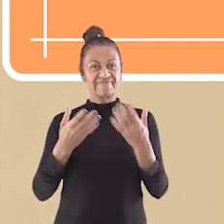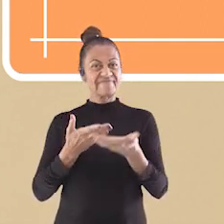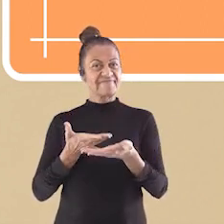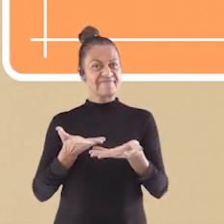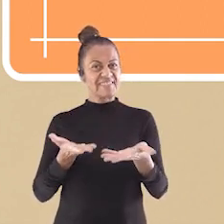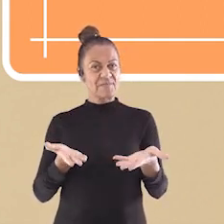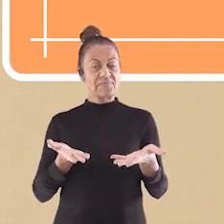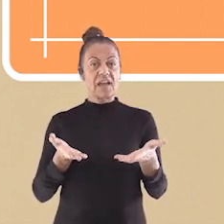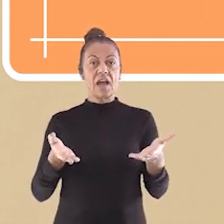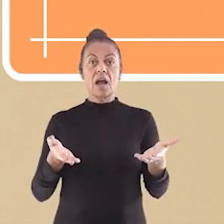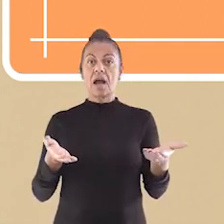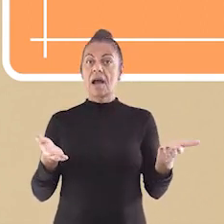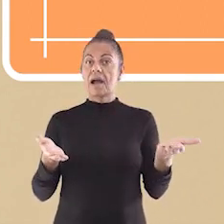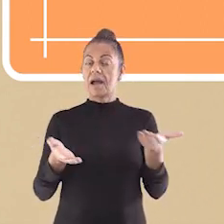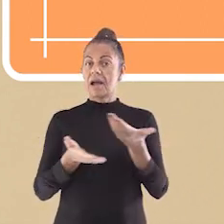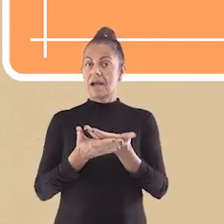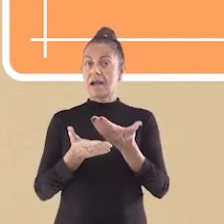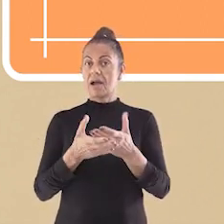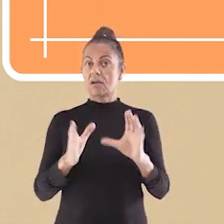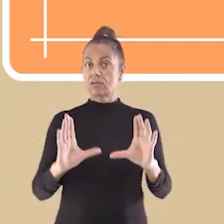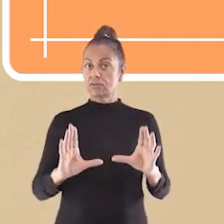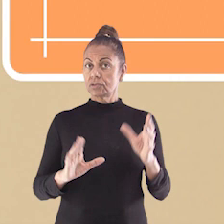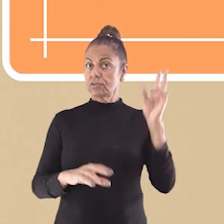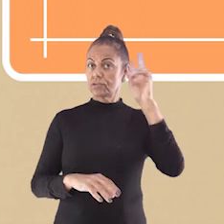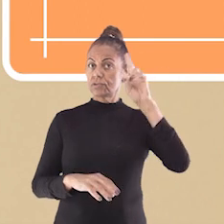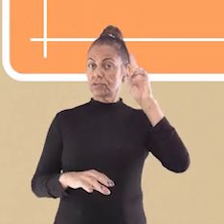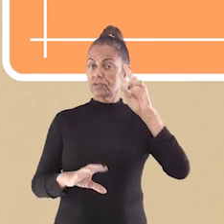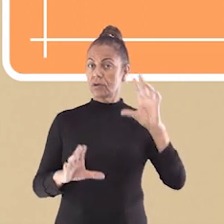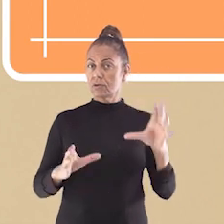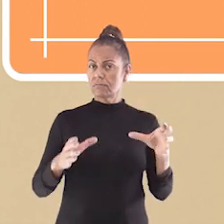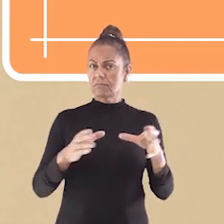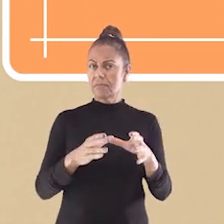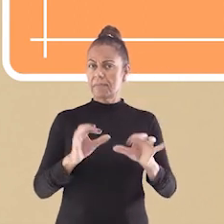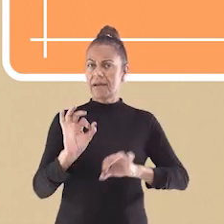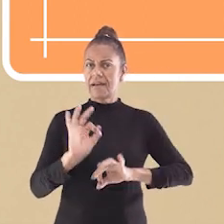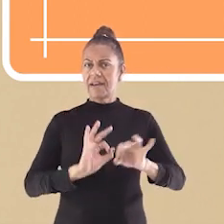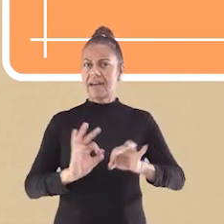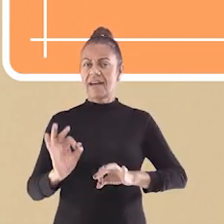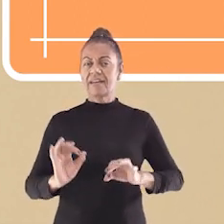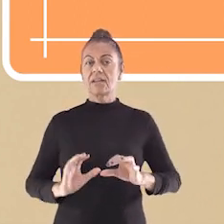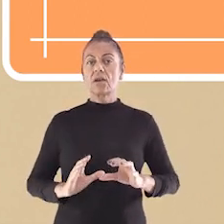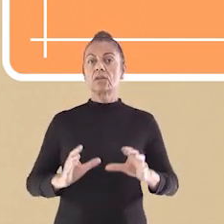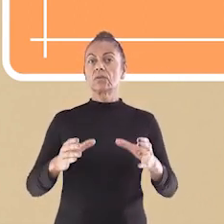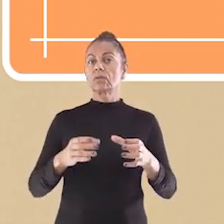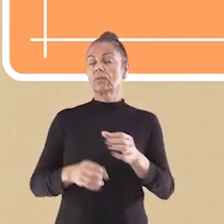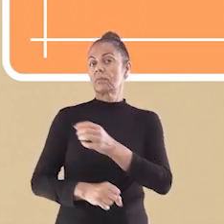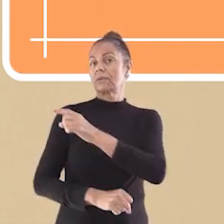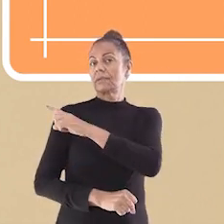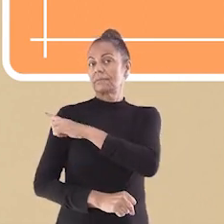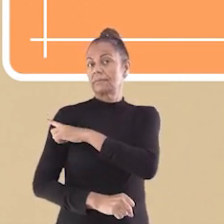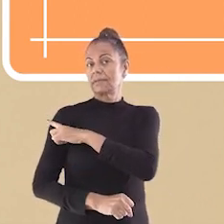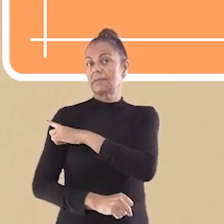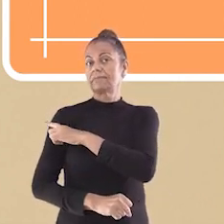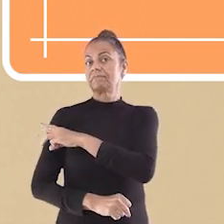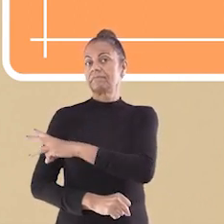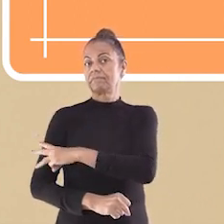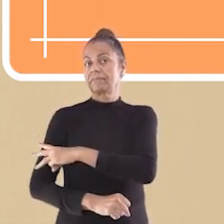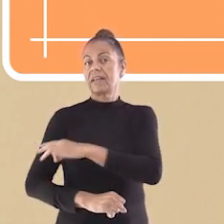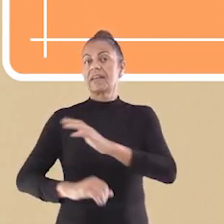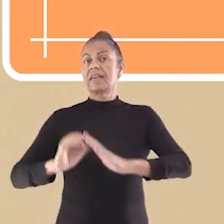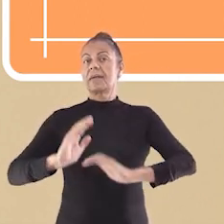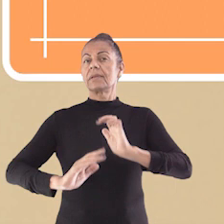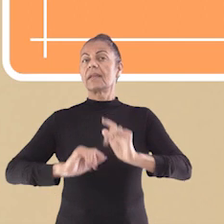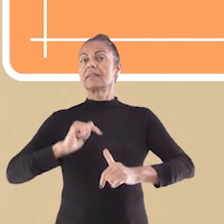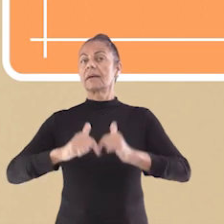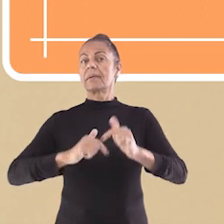essa é uma aula de história para os alunos do 1º ao 3º ano dos anos iniciais. A habilidade